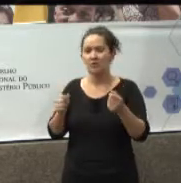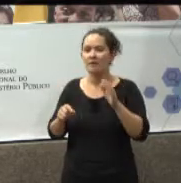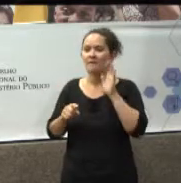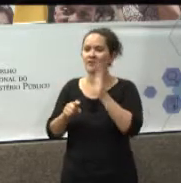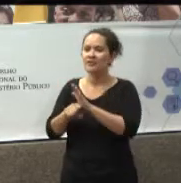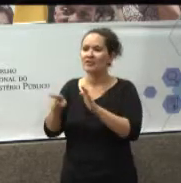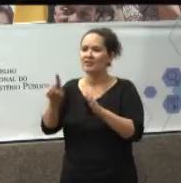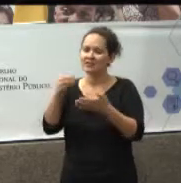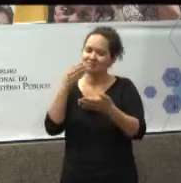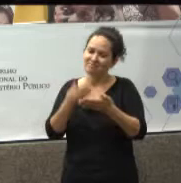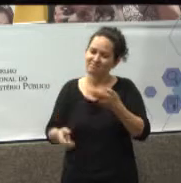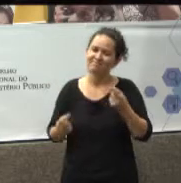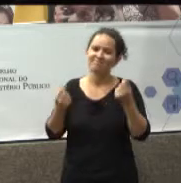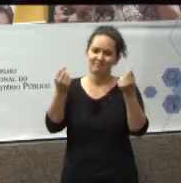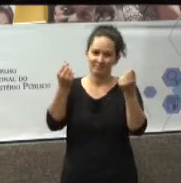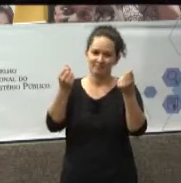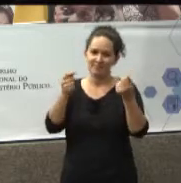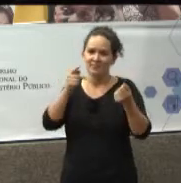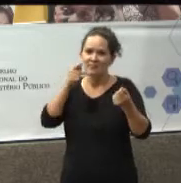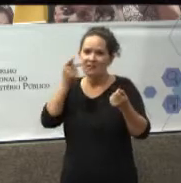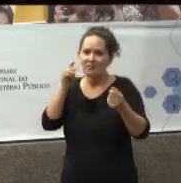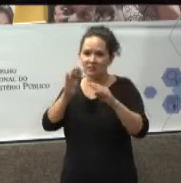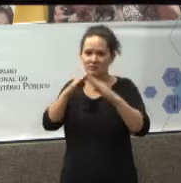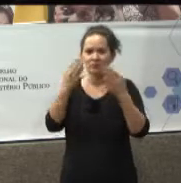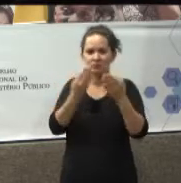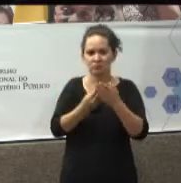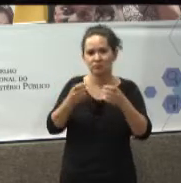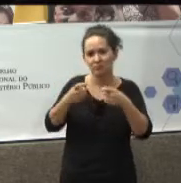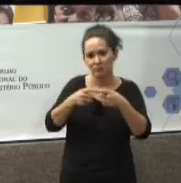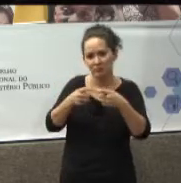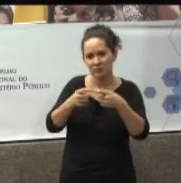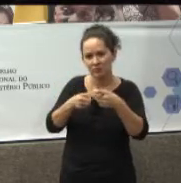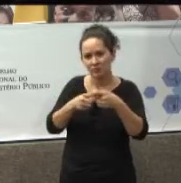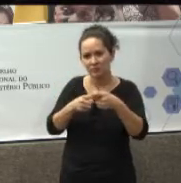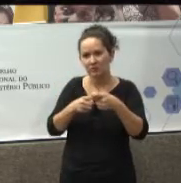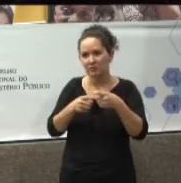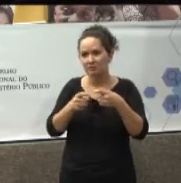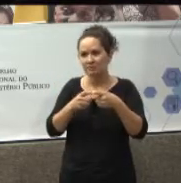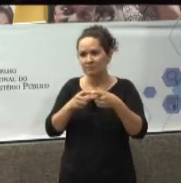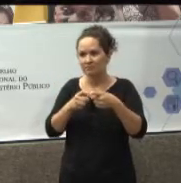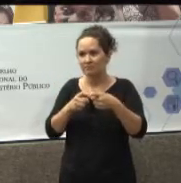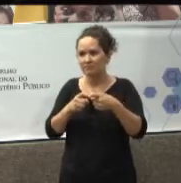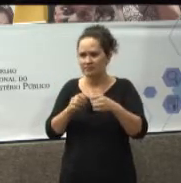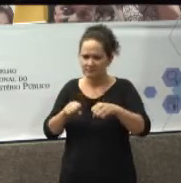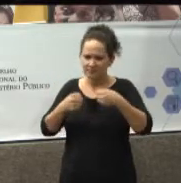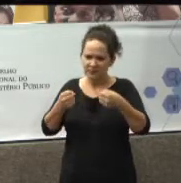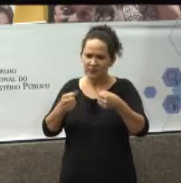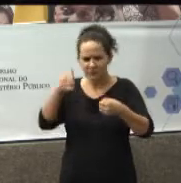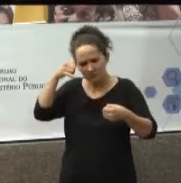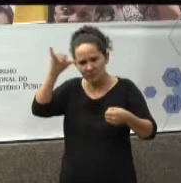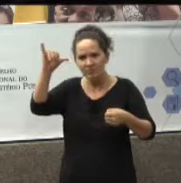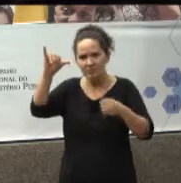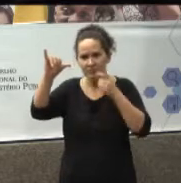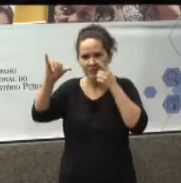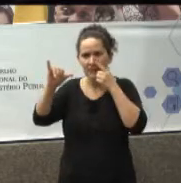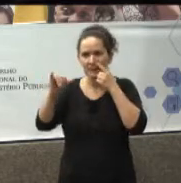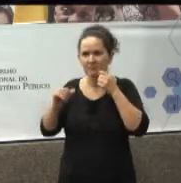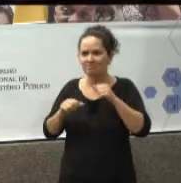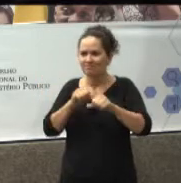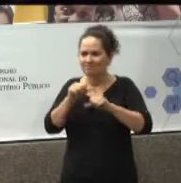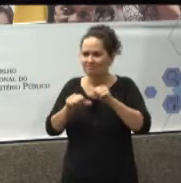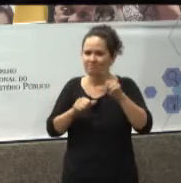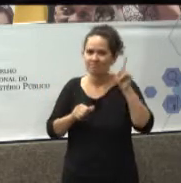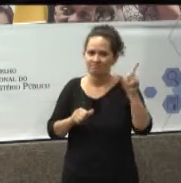dinheiro então a gente sempre fala isso os estudantes de medicina para reforçar isso aí pra que evitem se contaminar com